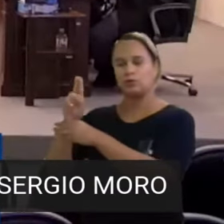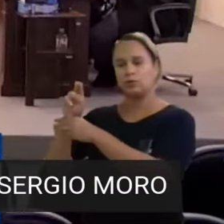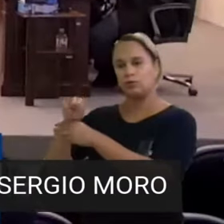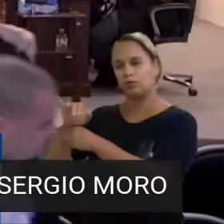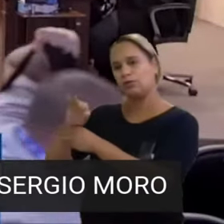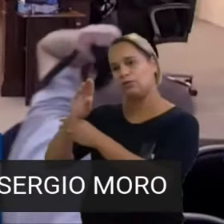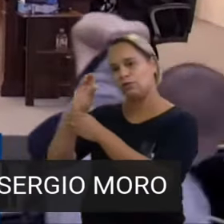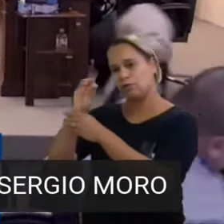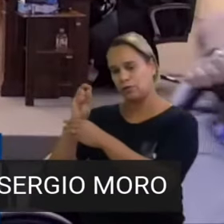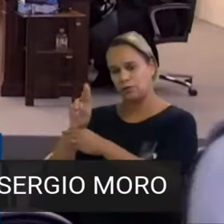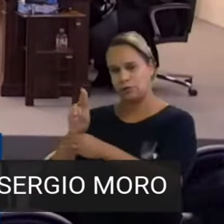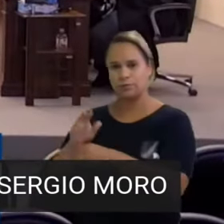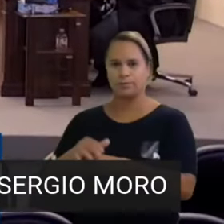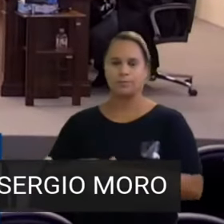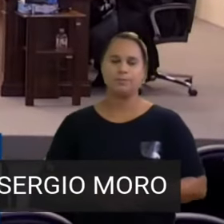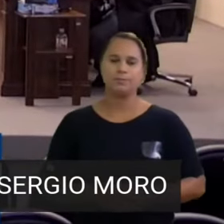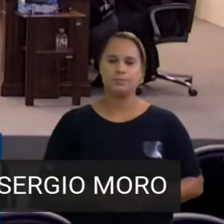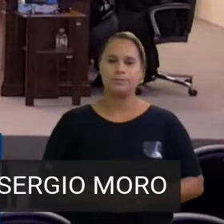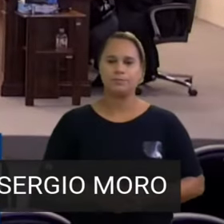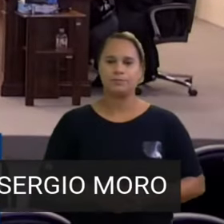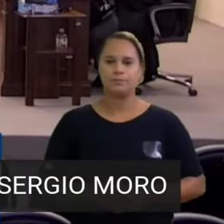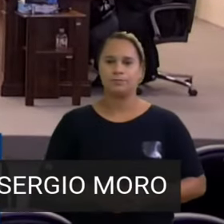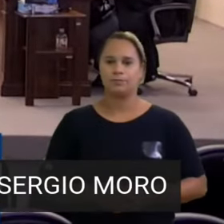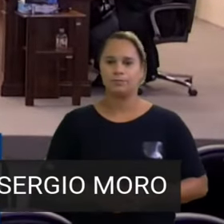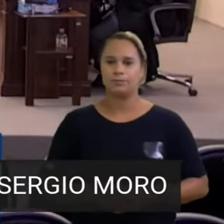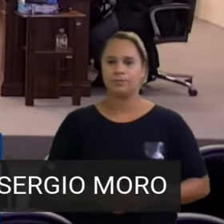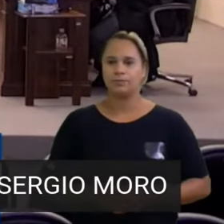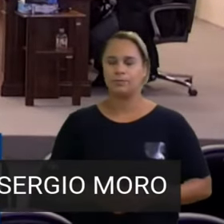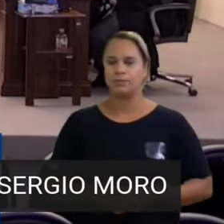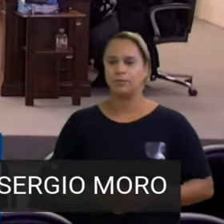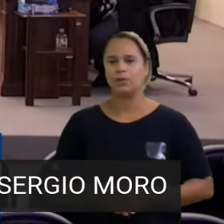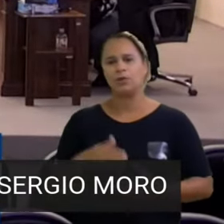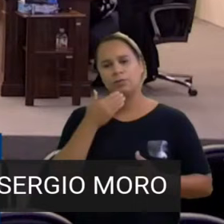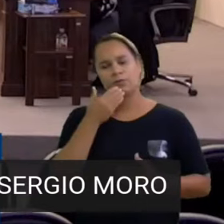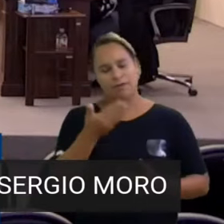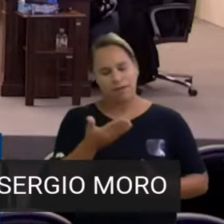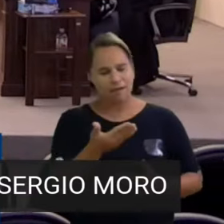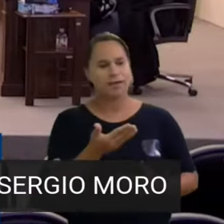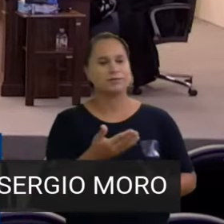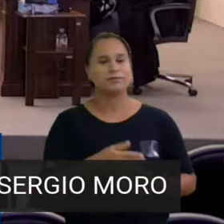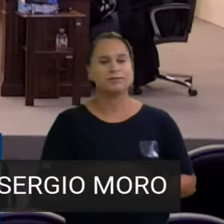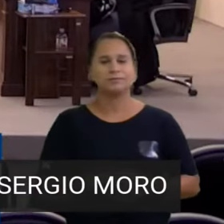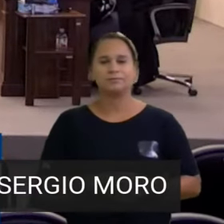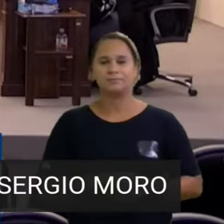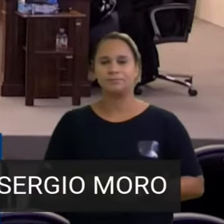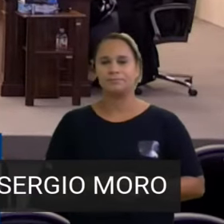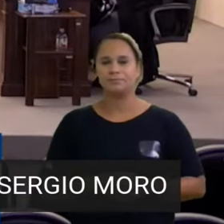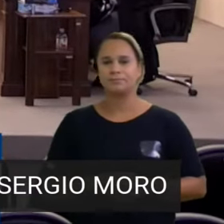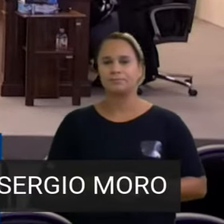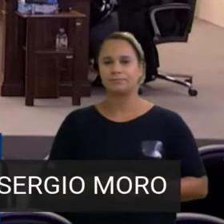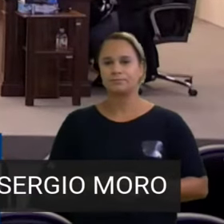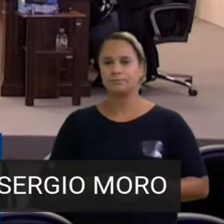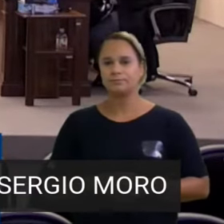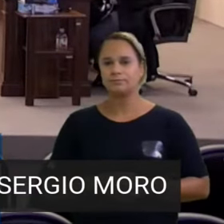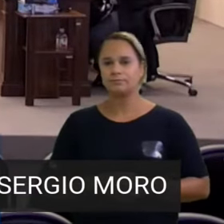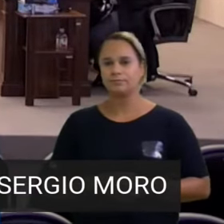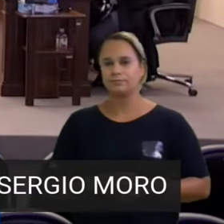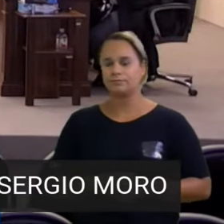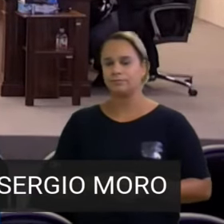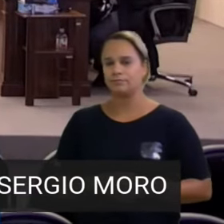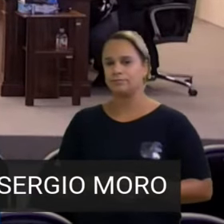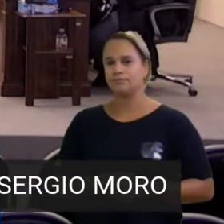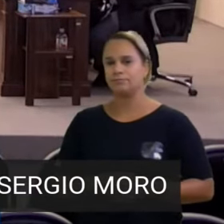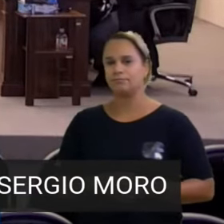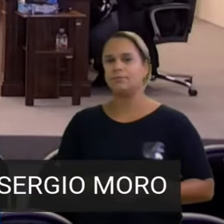Bom dia, senhor presidente. Obrigado pela pela palavra. inicio saudando Vossa Excelência e os